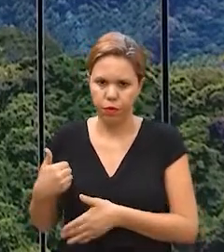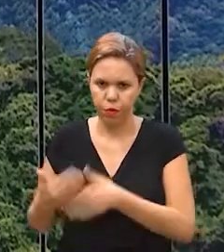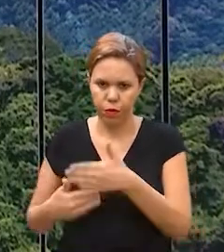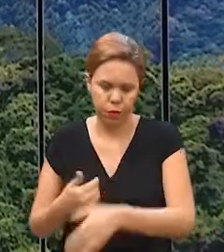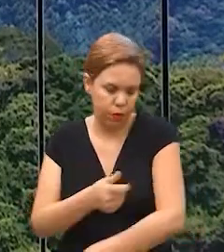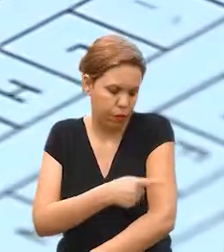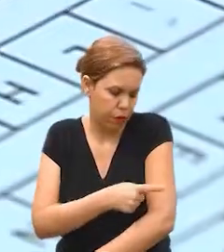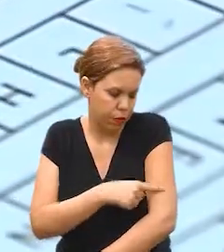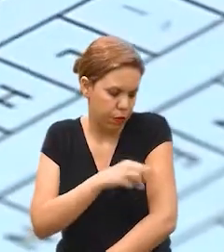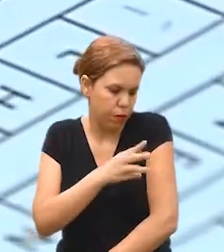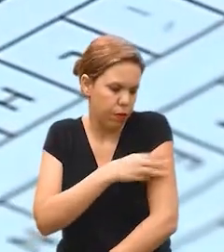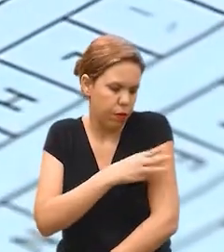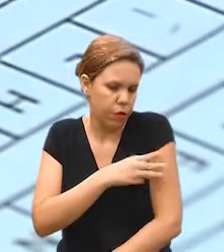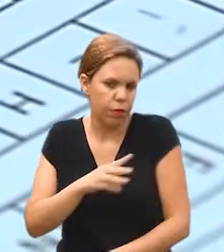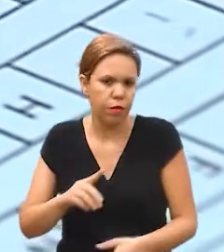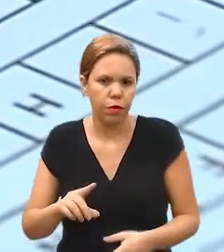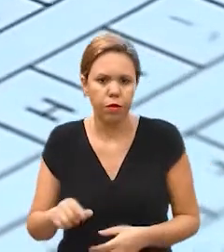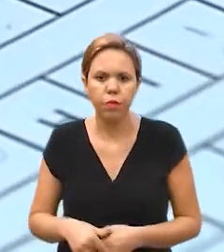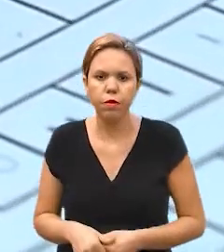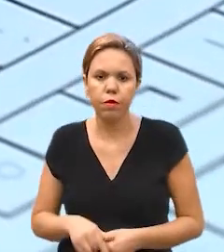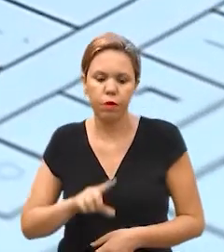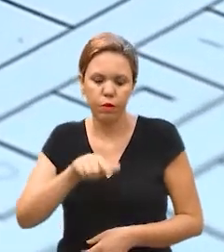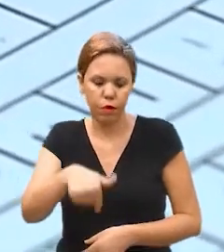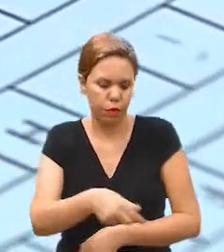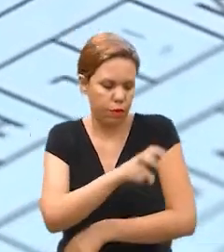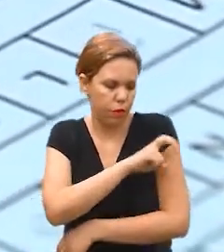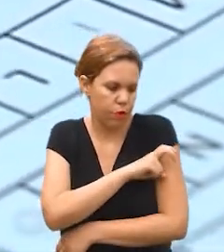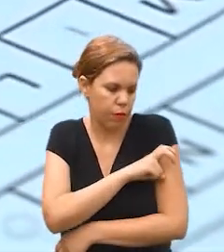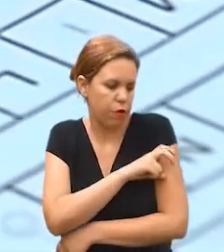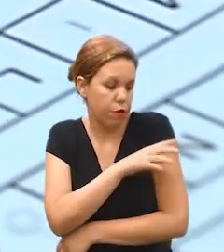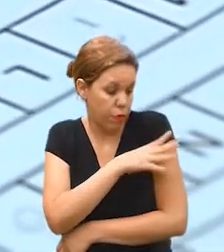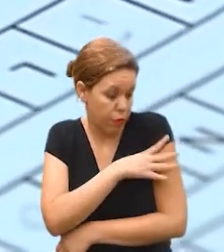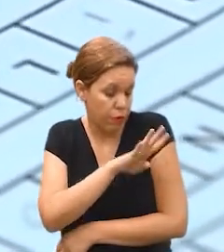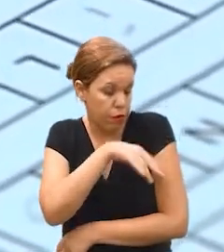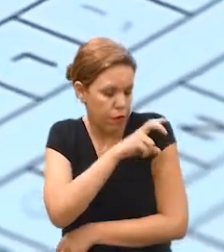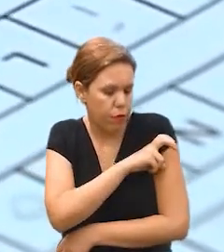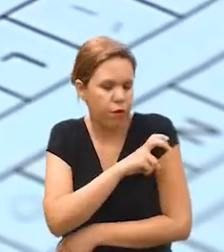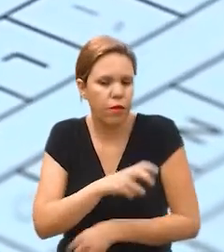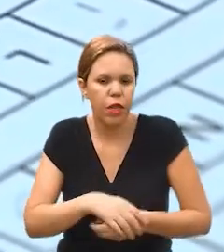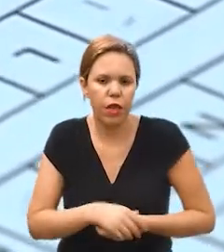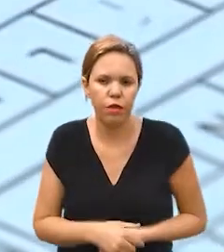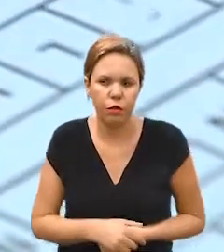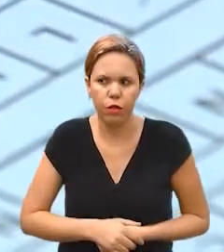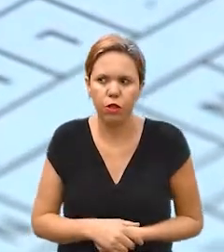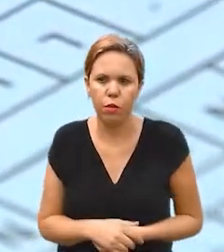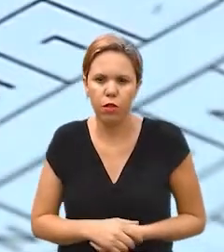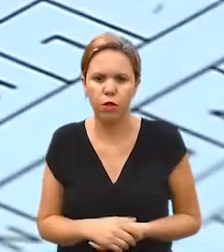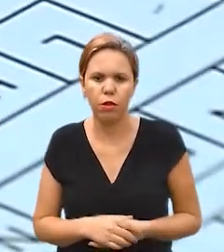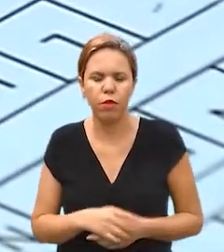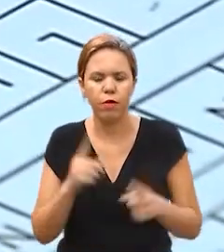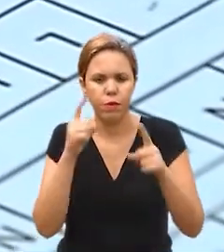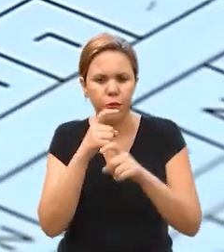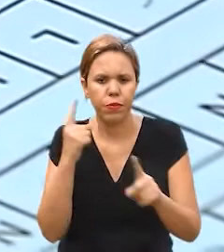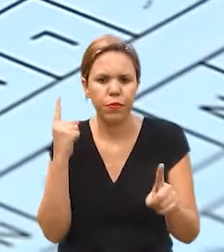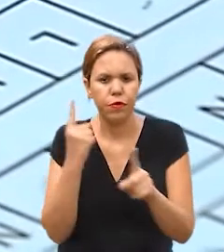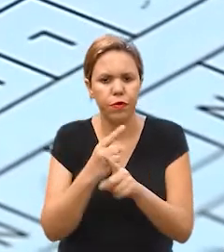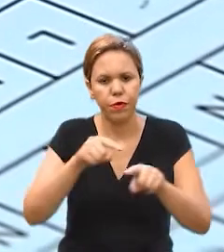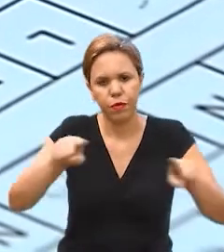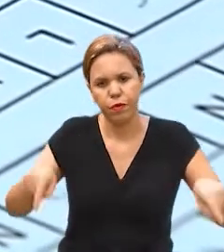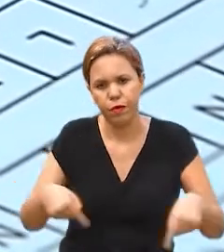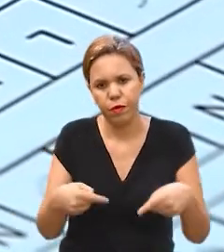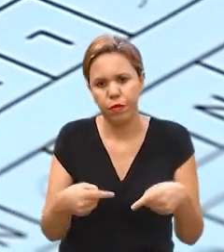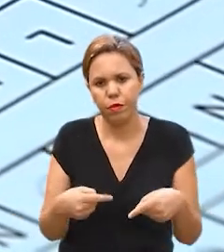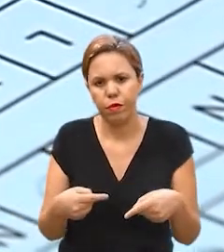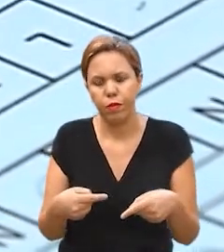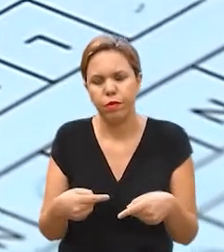representa do primeiro ao terceiro ano, e o segundo ciclo do quarto ao quinto ano. É difícil você encontrar uma classe, estou falando